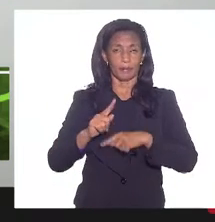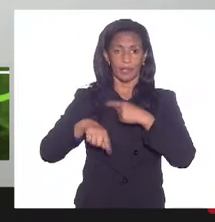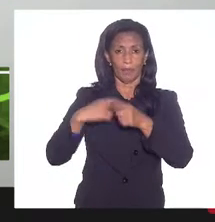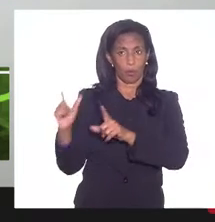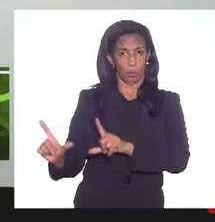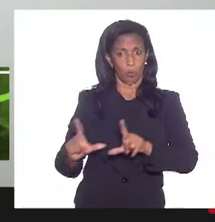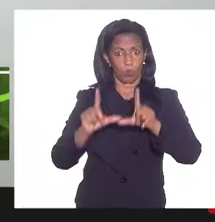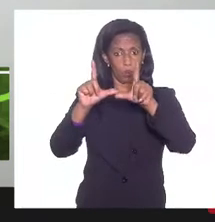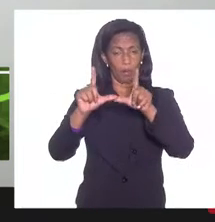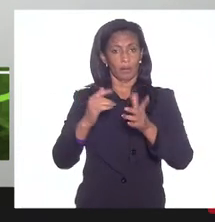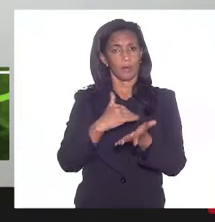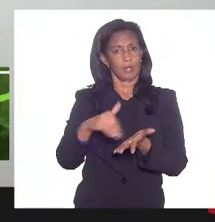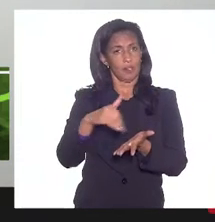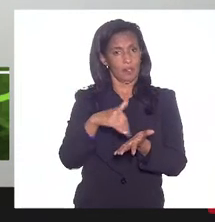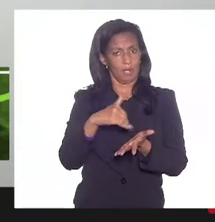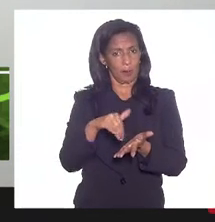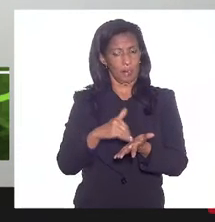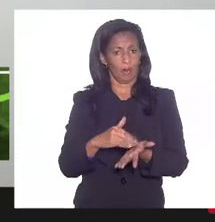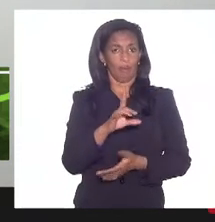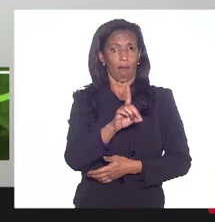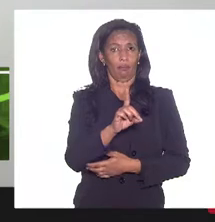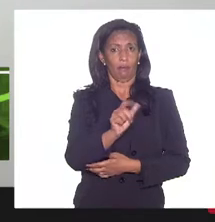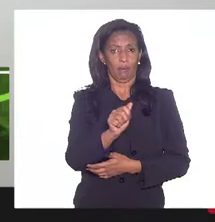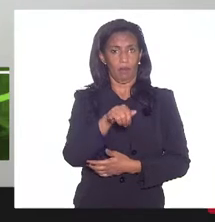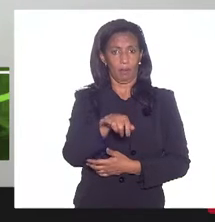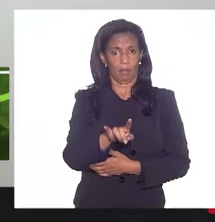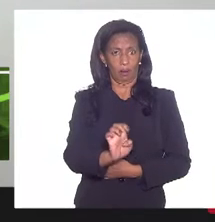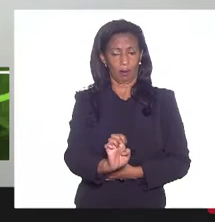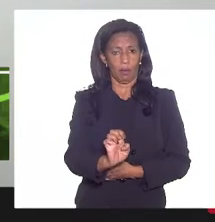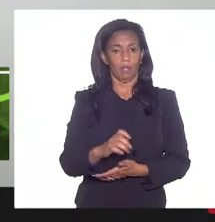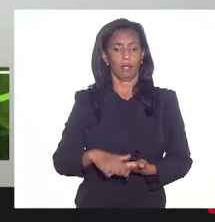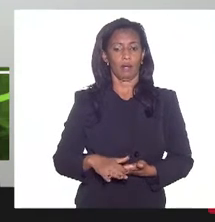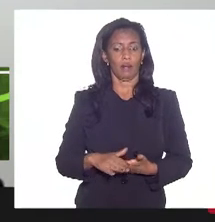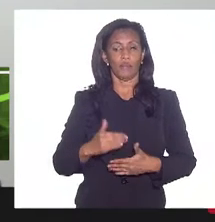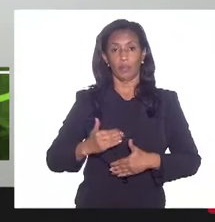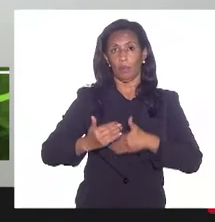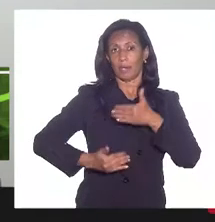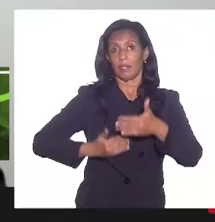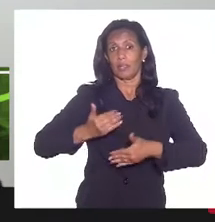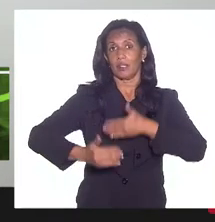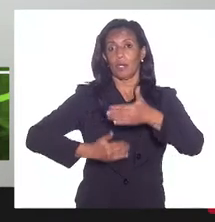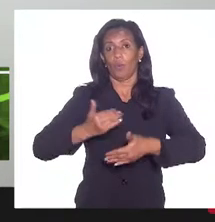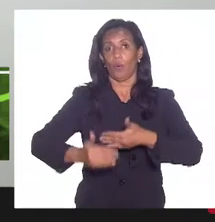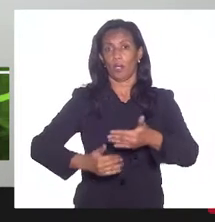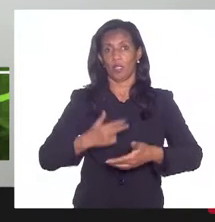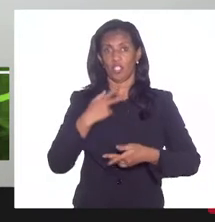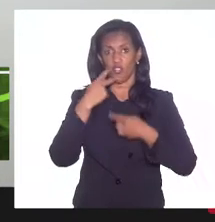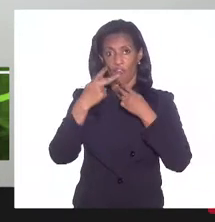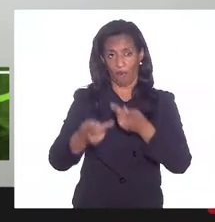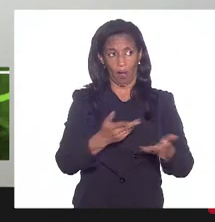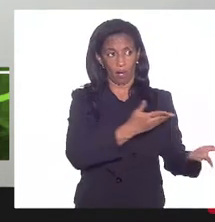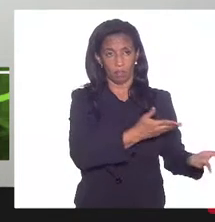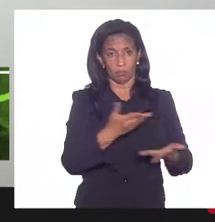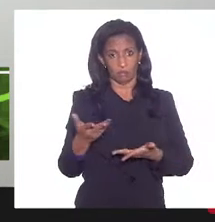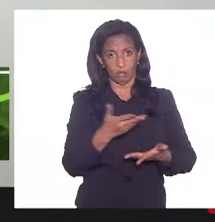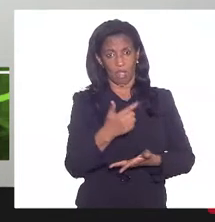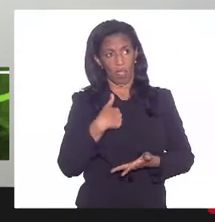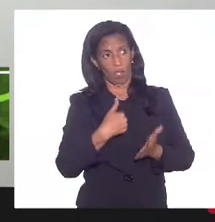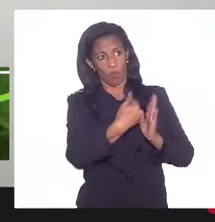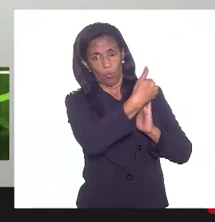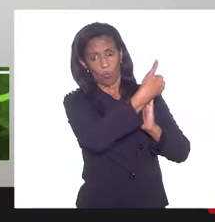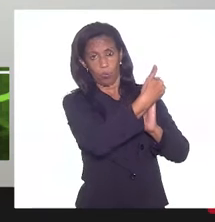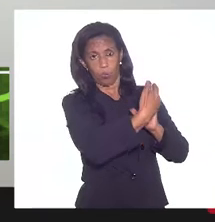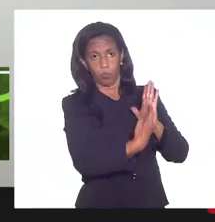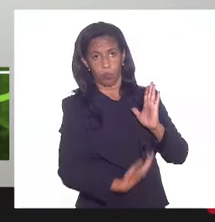da secretária Daniela Barros, a gente vai ter uma sequência de falas que eu vou aqui declinar, a